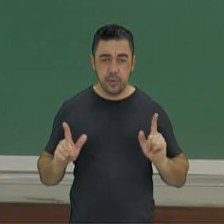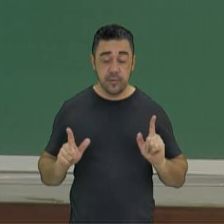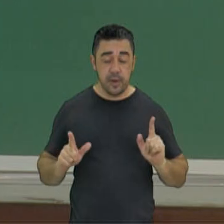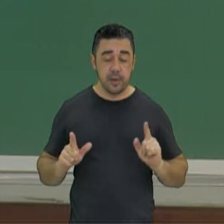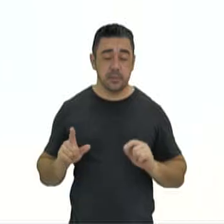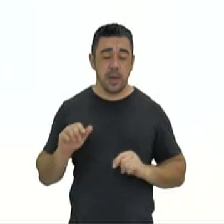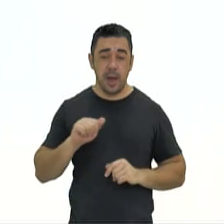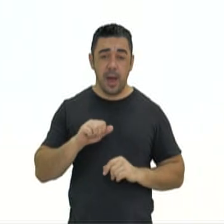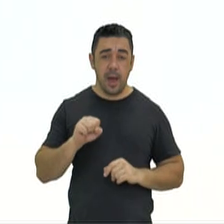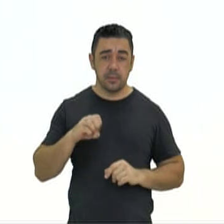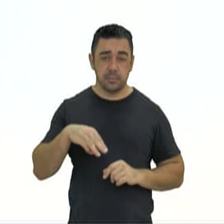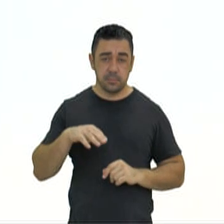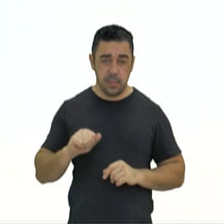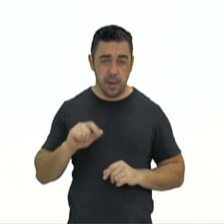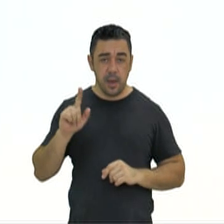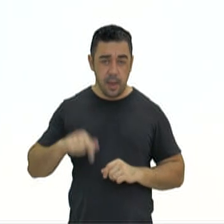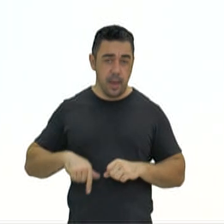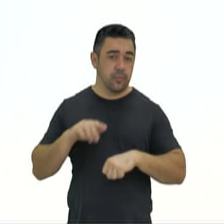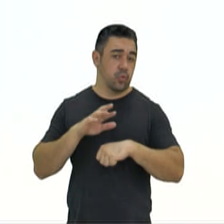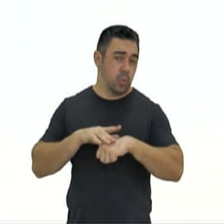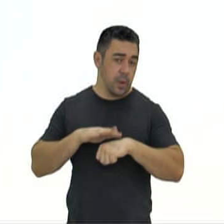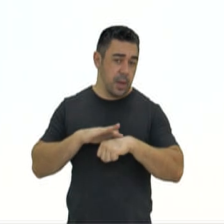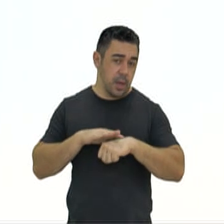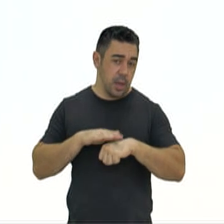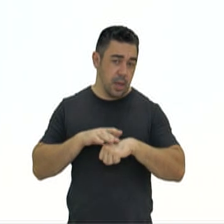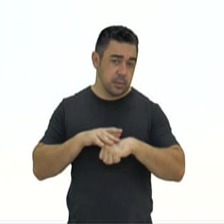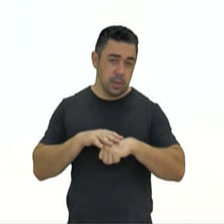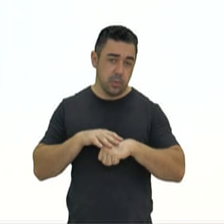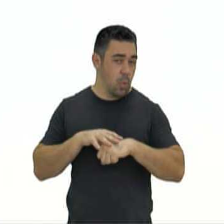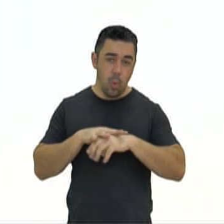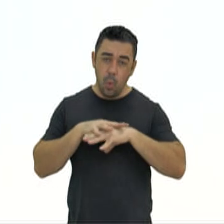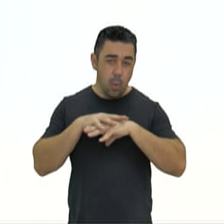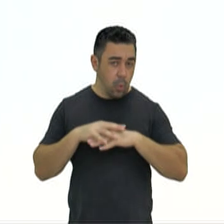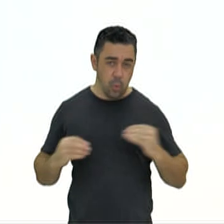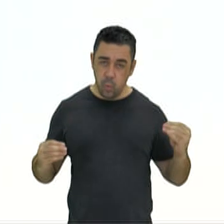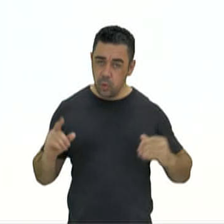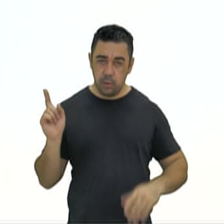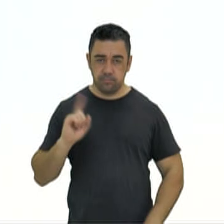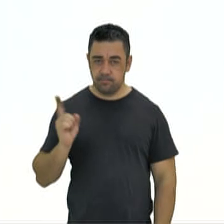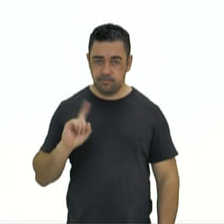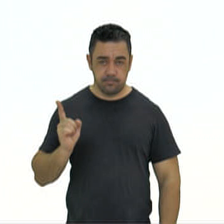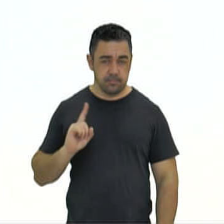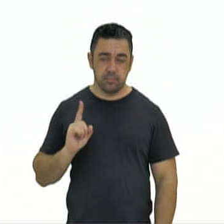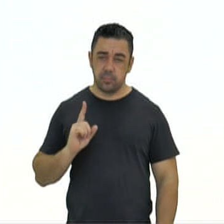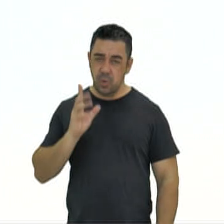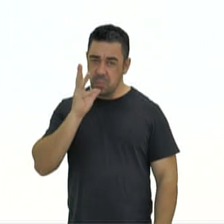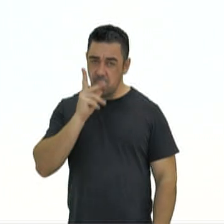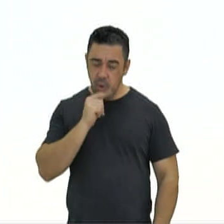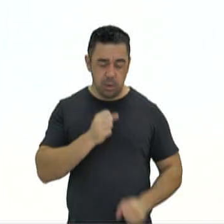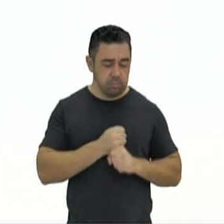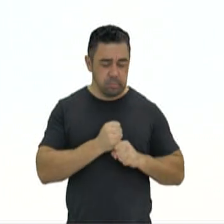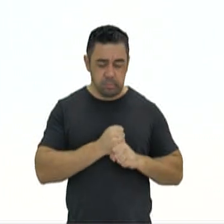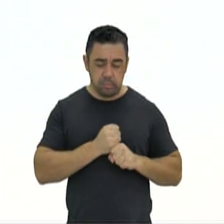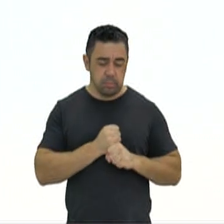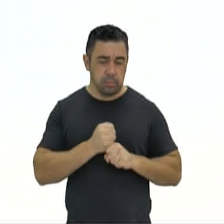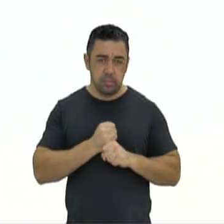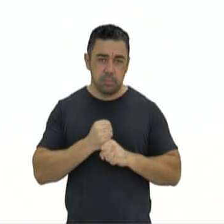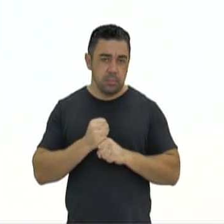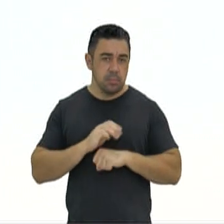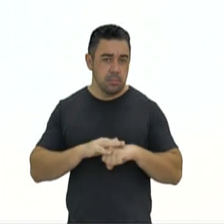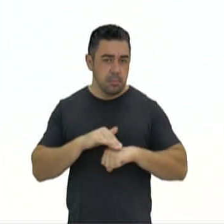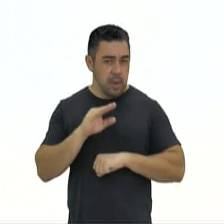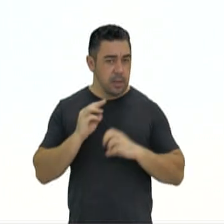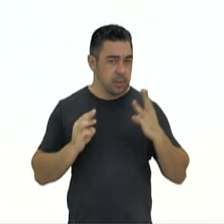diferenciação. A asma é uma doença crônica, então ela perdura por um longo tempo, normalmente mais do que 3